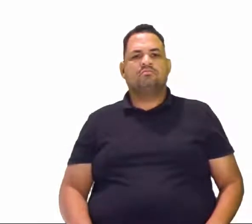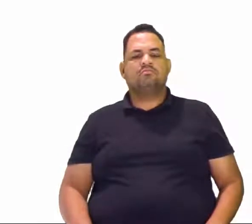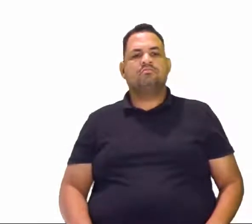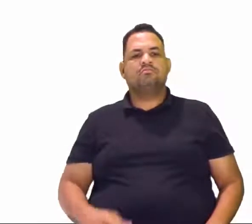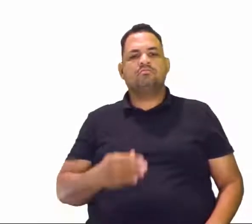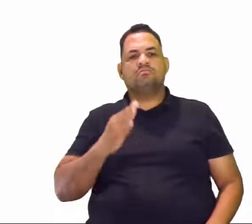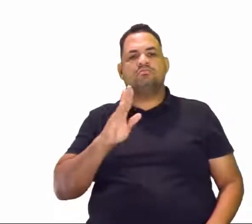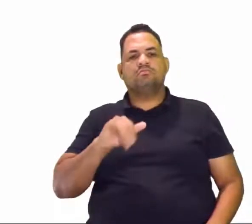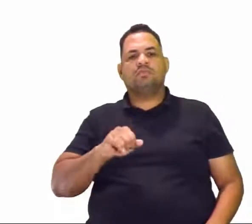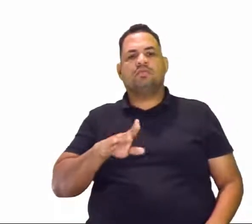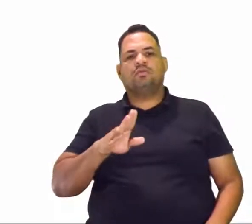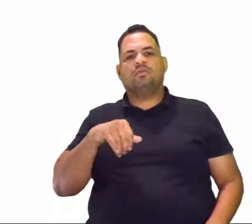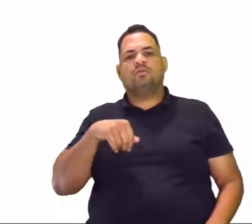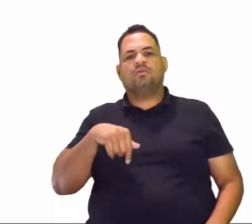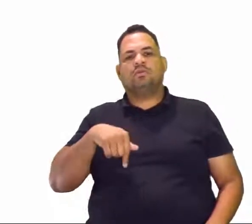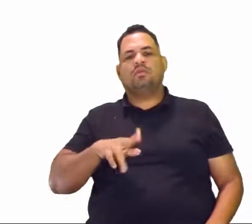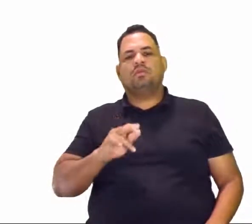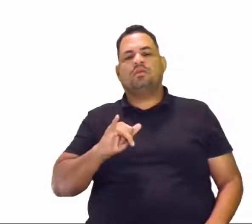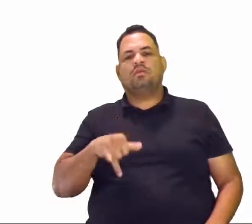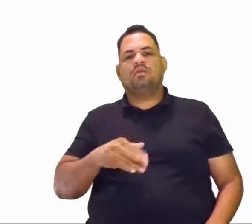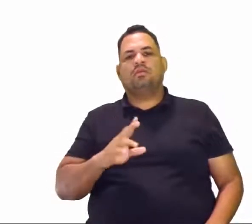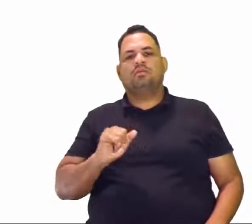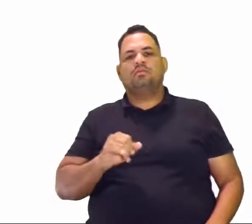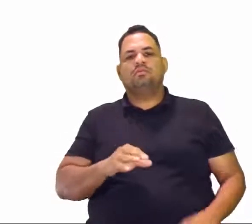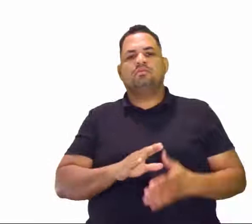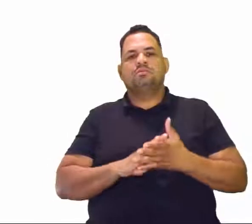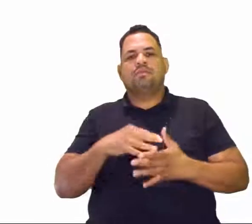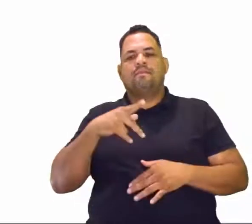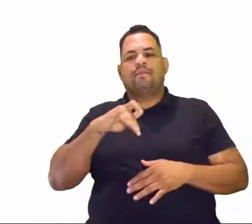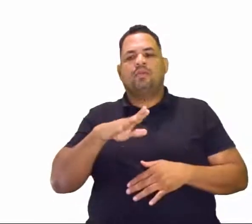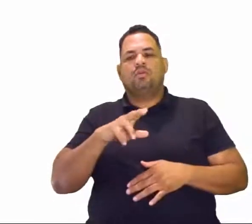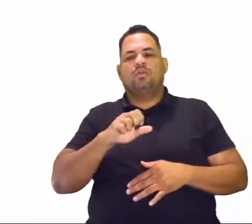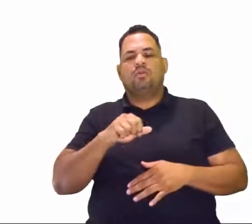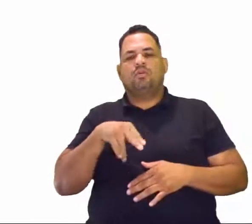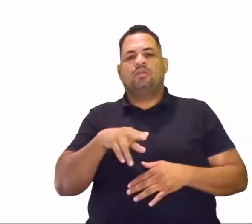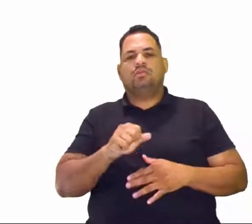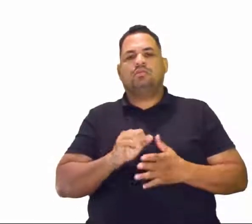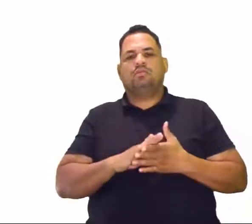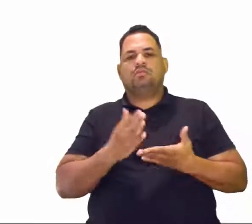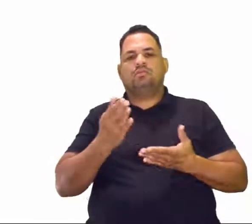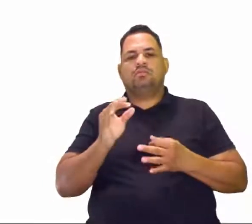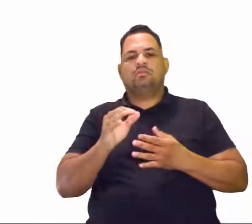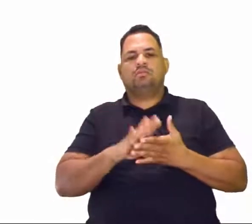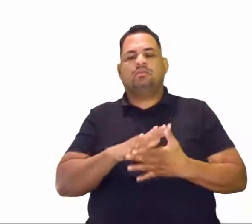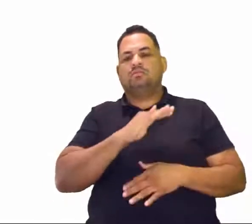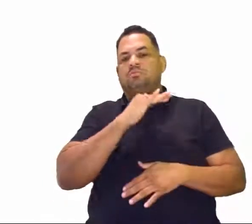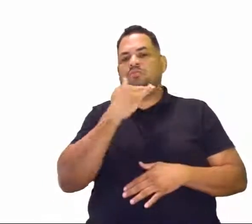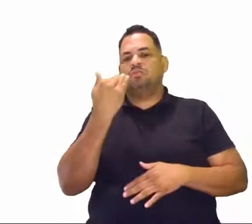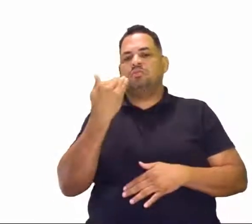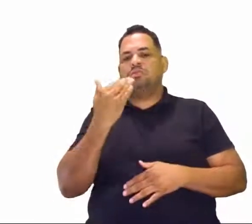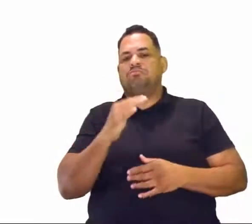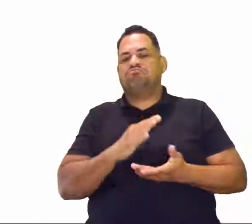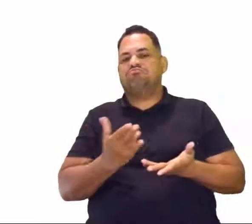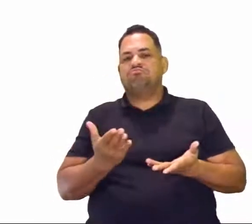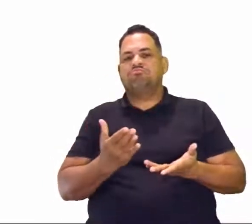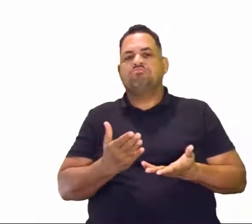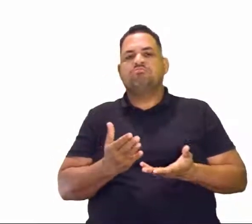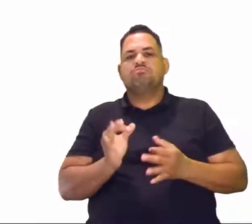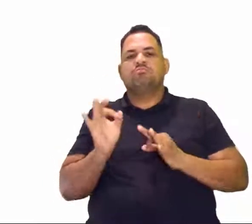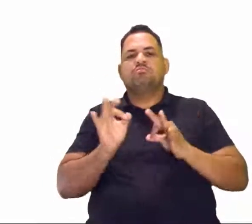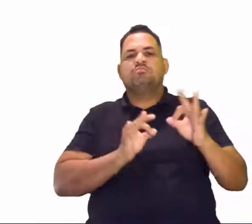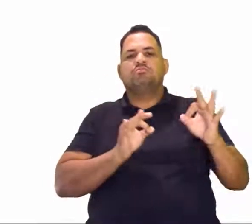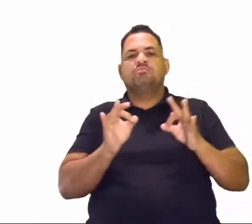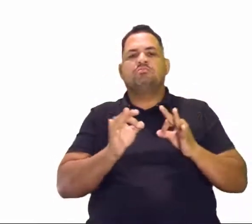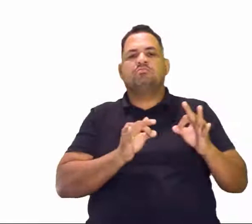esse cara aqui é um animal que ham ele é um peruano né ele faleceu recentemente e